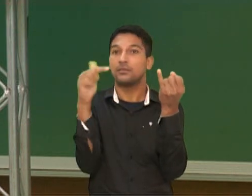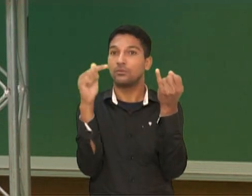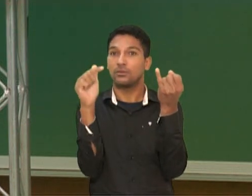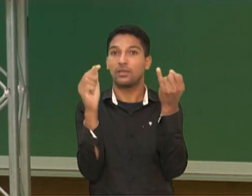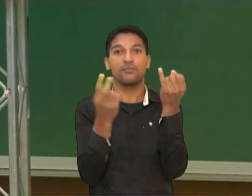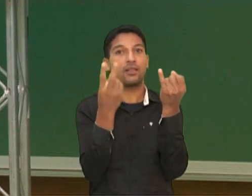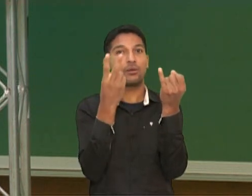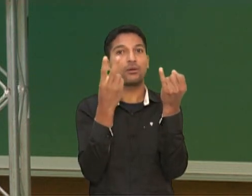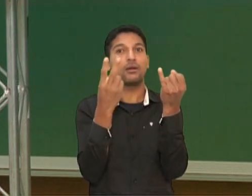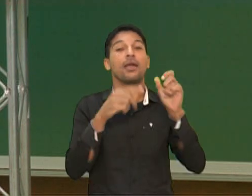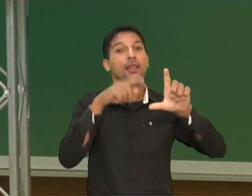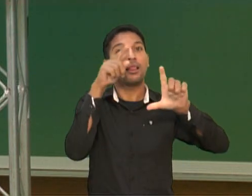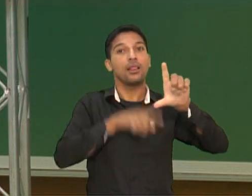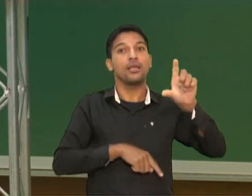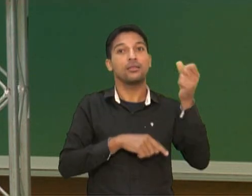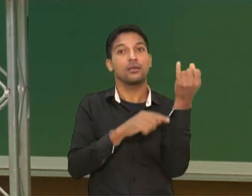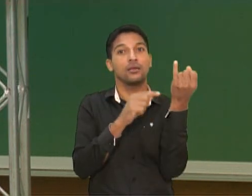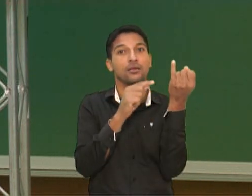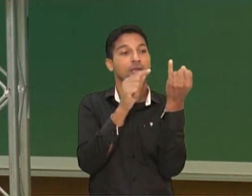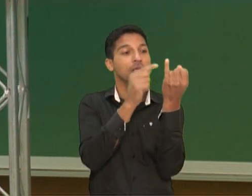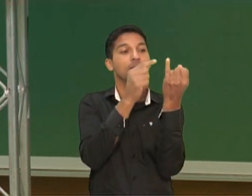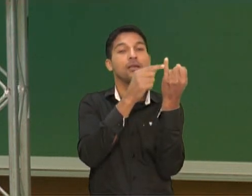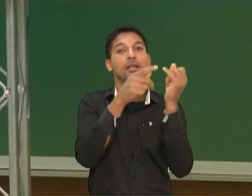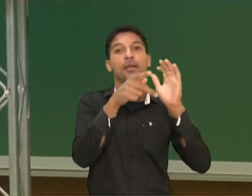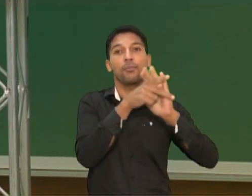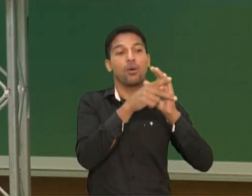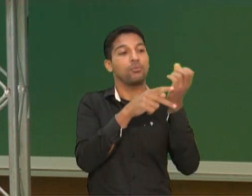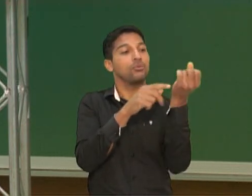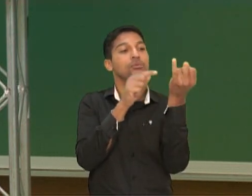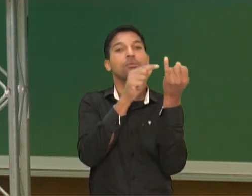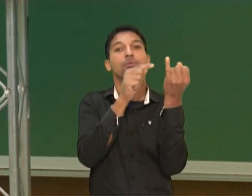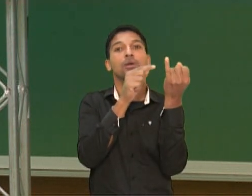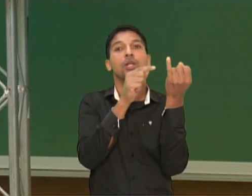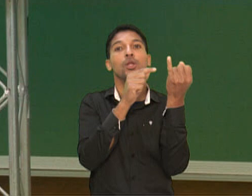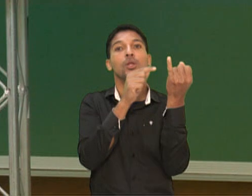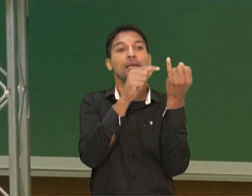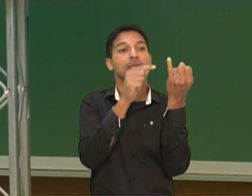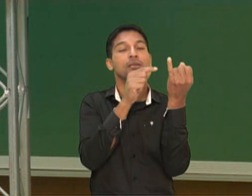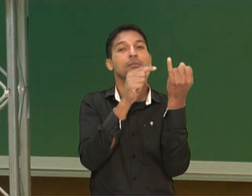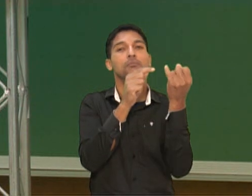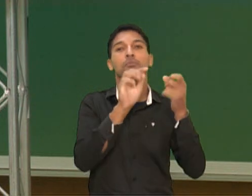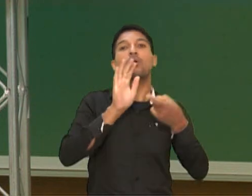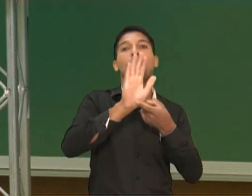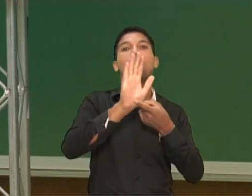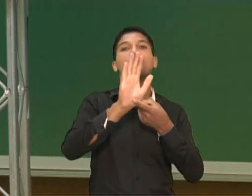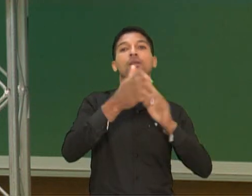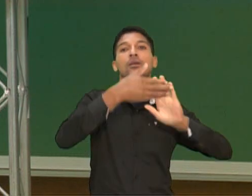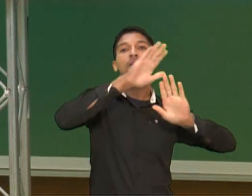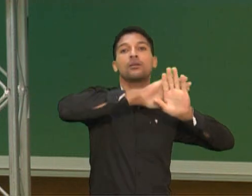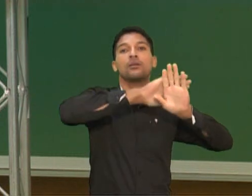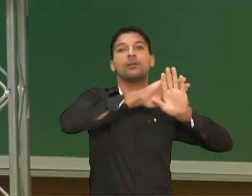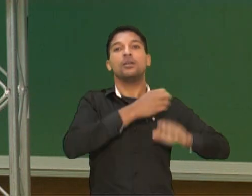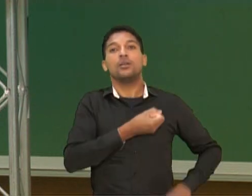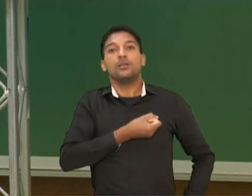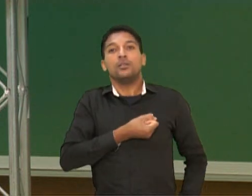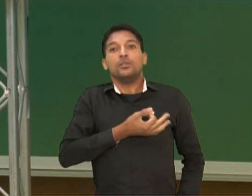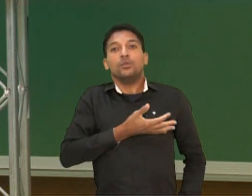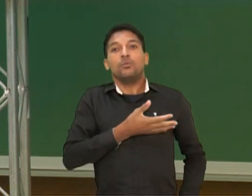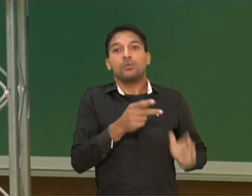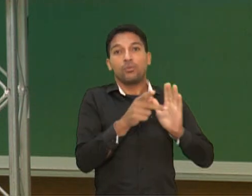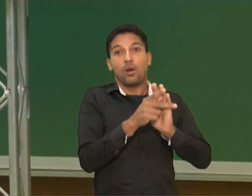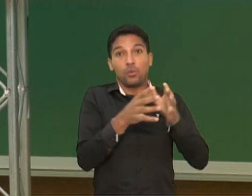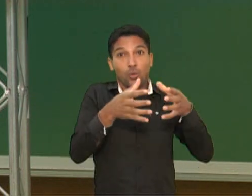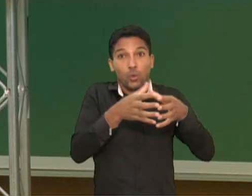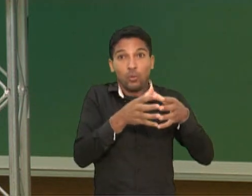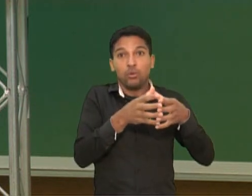a letra que indica que se trata de um número que está no conjunto dos números complexos, tá? Aliás, o i foi usado da palavra